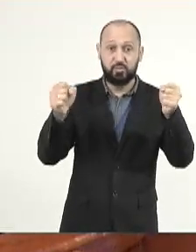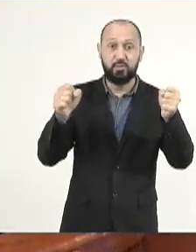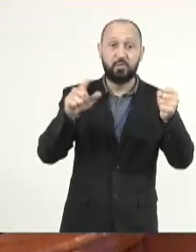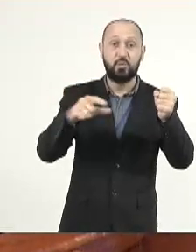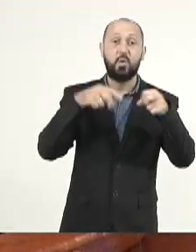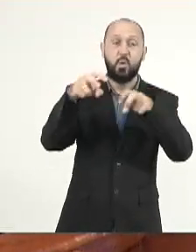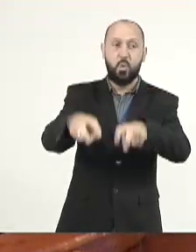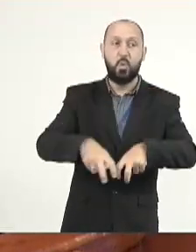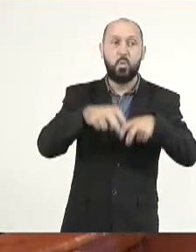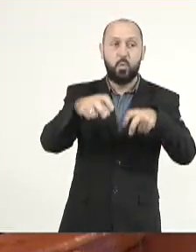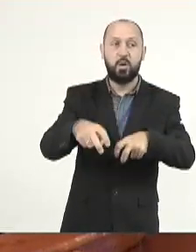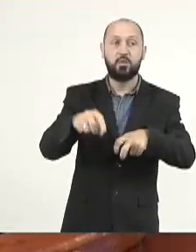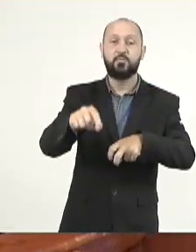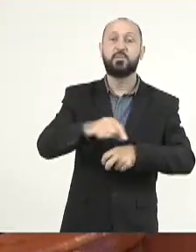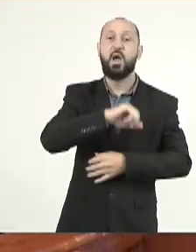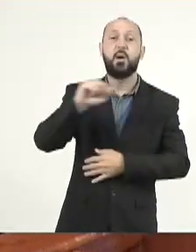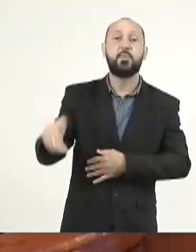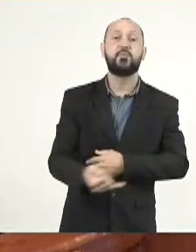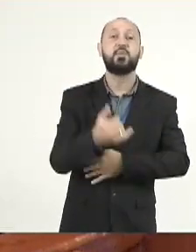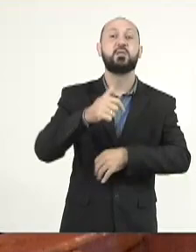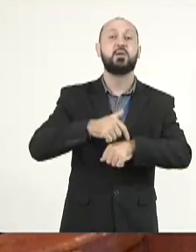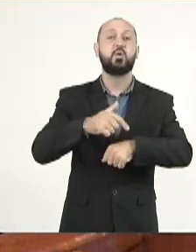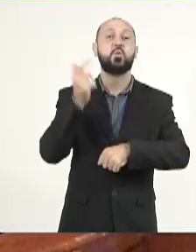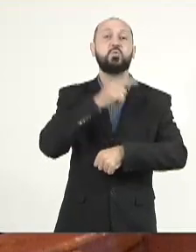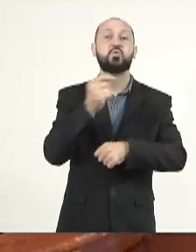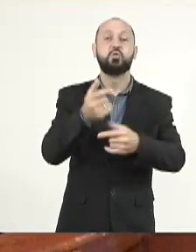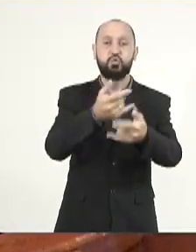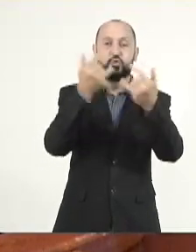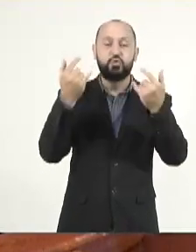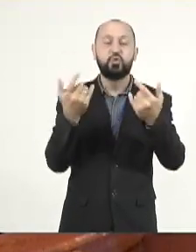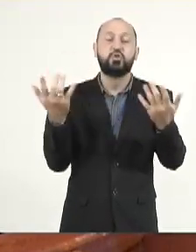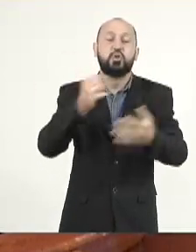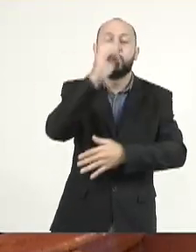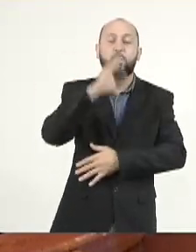o agronegócio está deitando e rolando, ganhando dinheiro no Brasil,